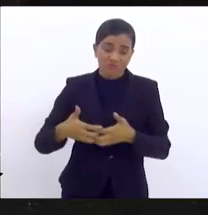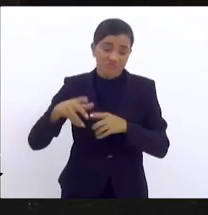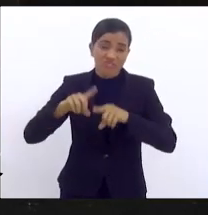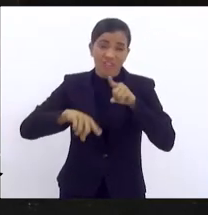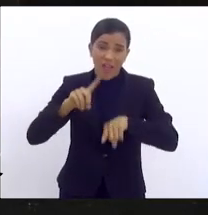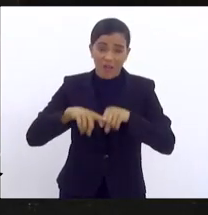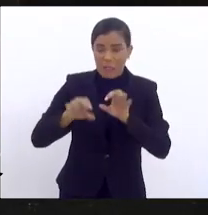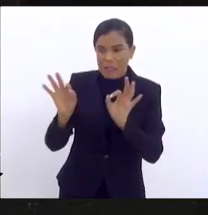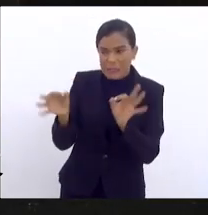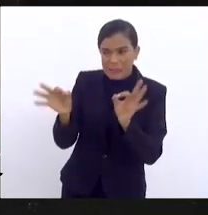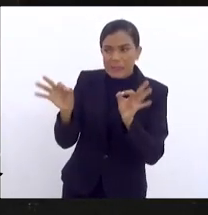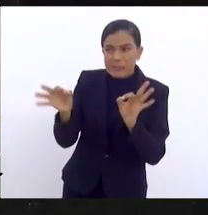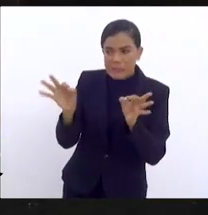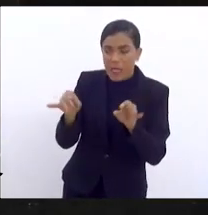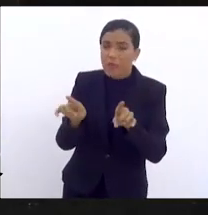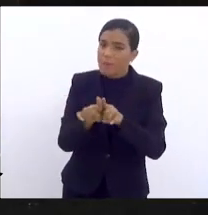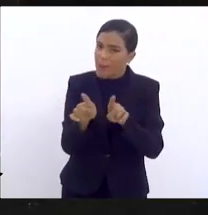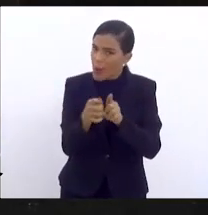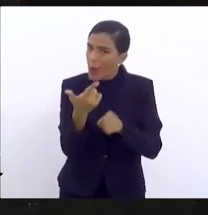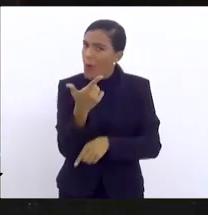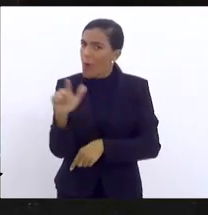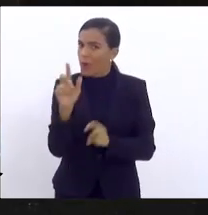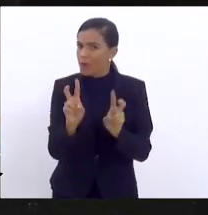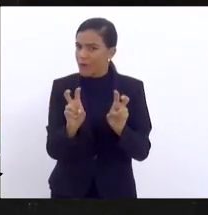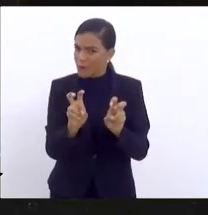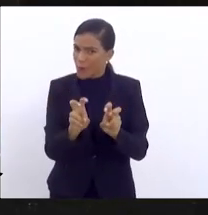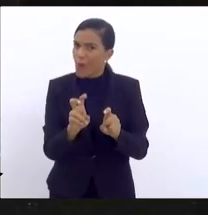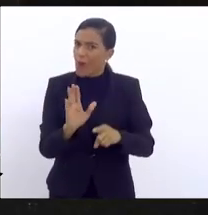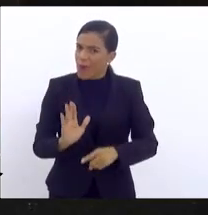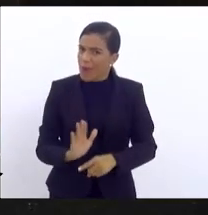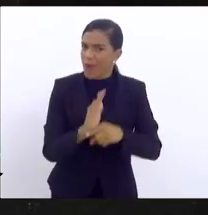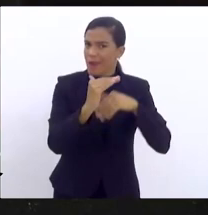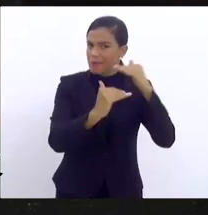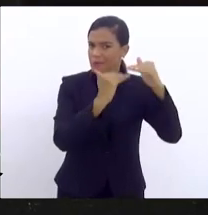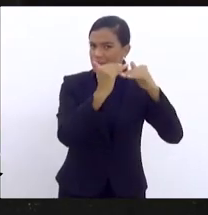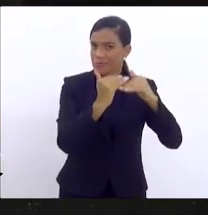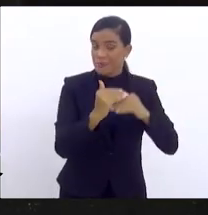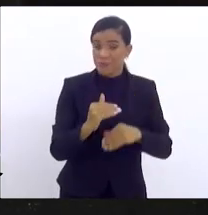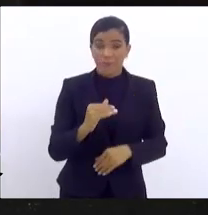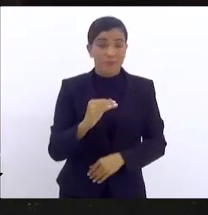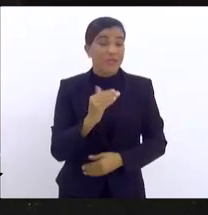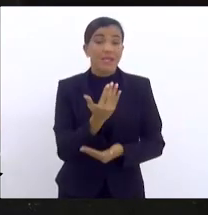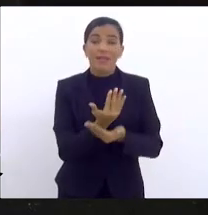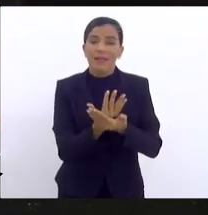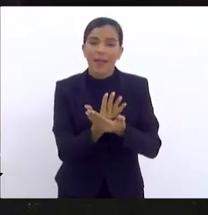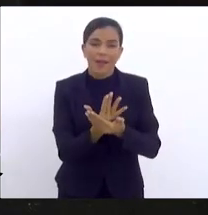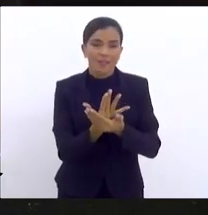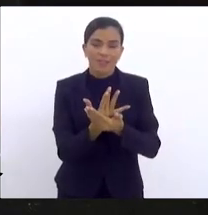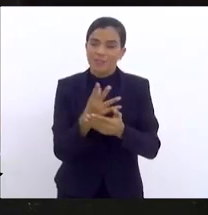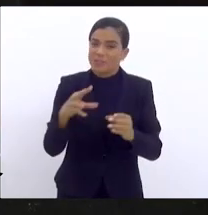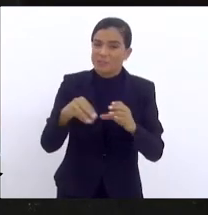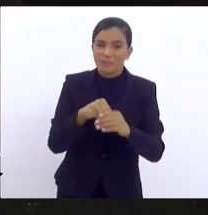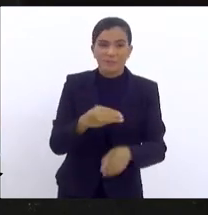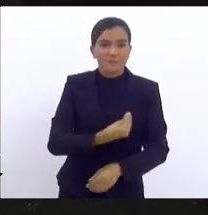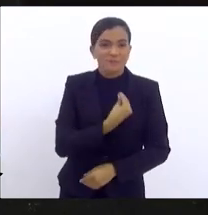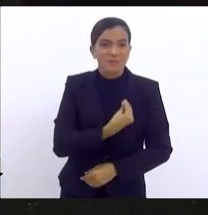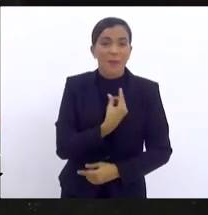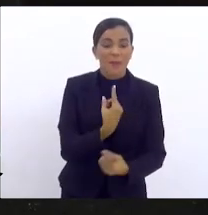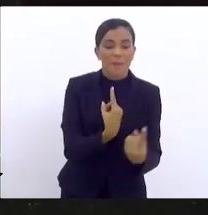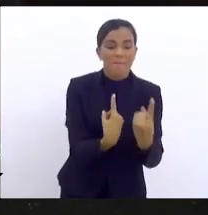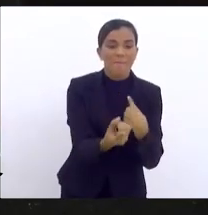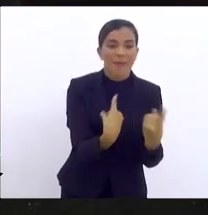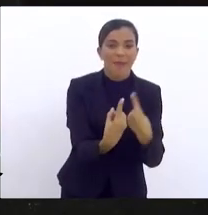exatamente e tem um Outro fator também que colabora para isso Caxias é muito presente isso a gente cortado por exemplo a